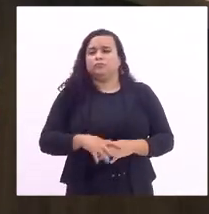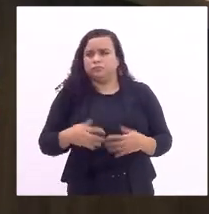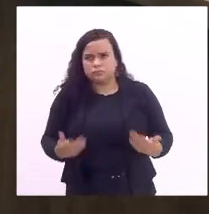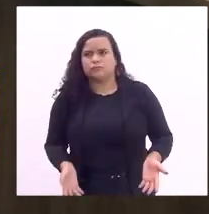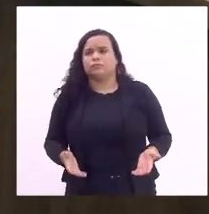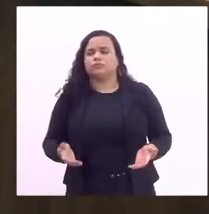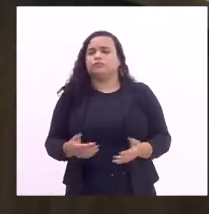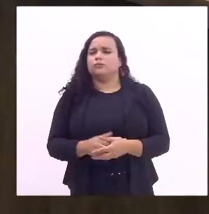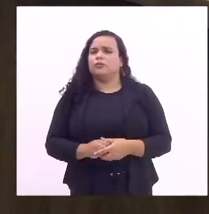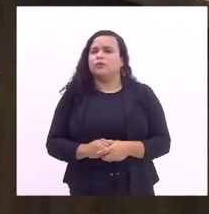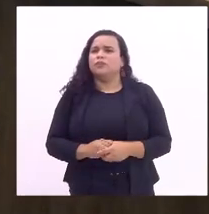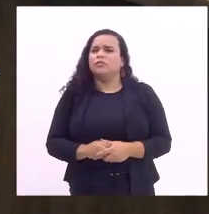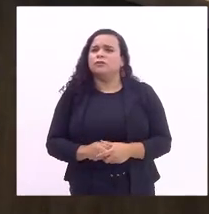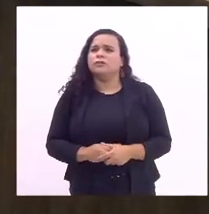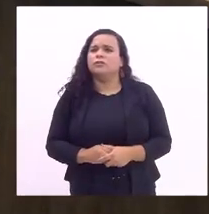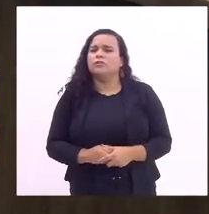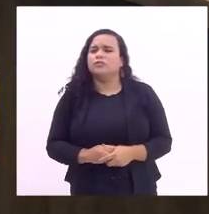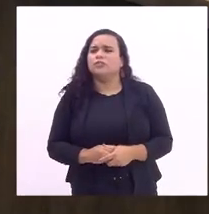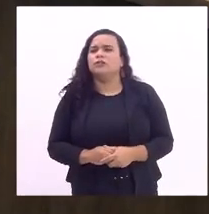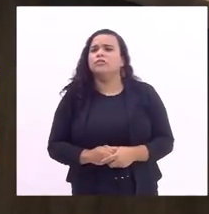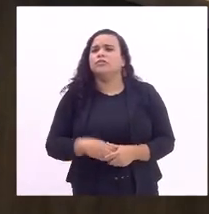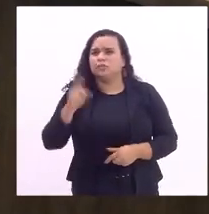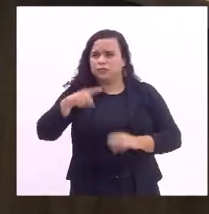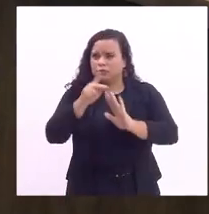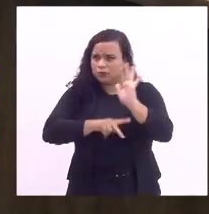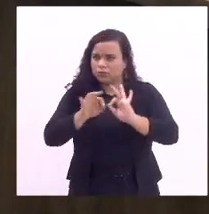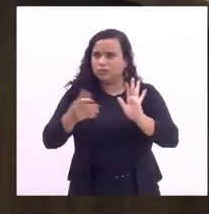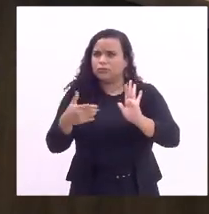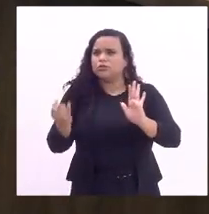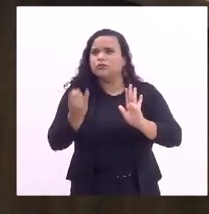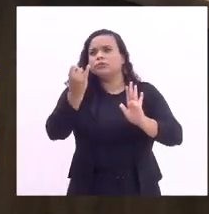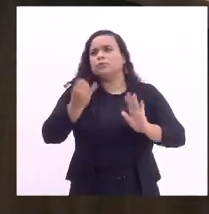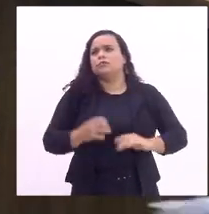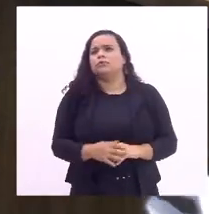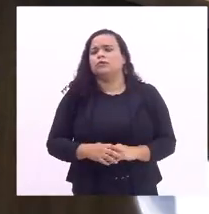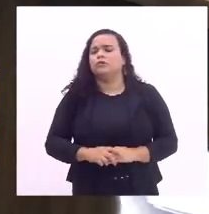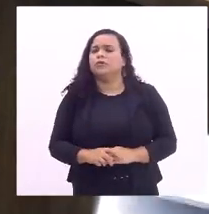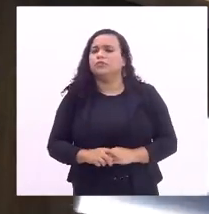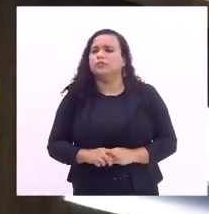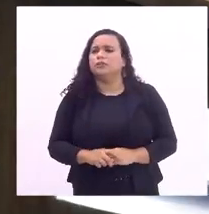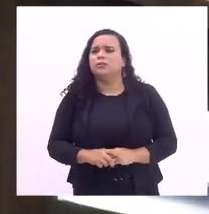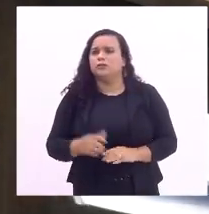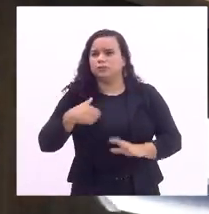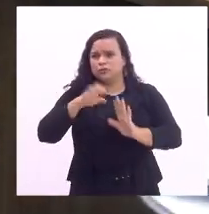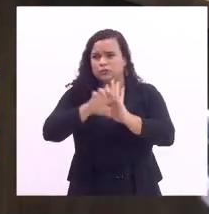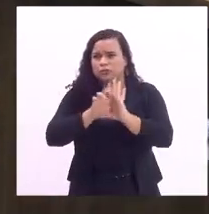bom projeto. Eu, deputado, eu não botei emenda. O único